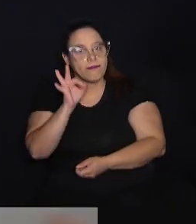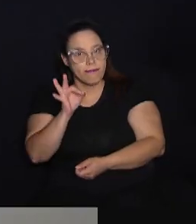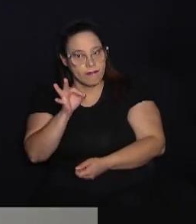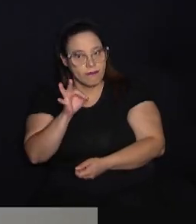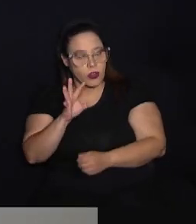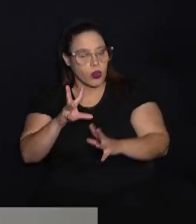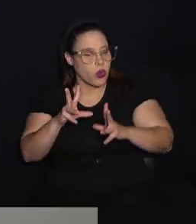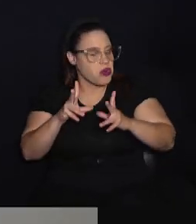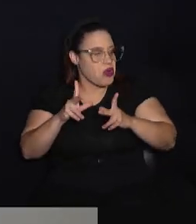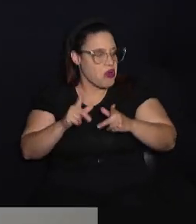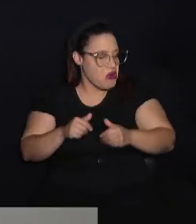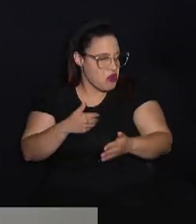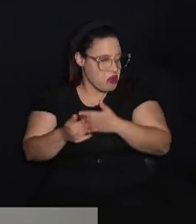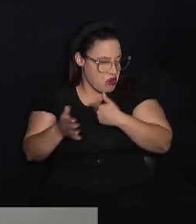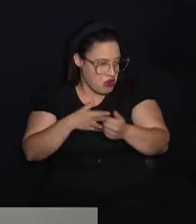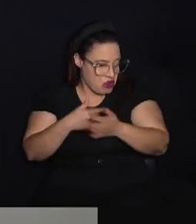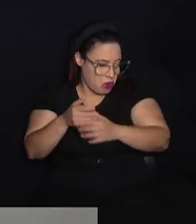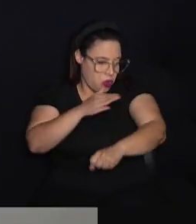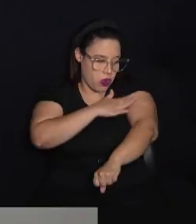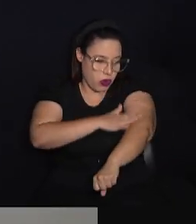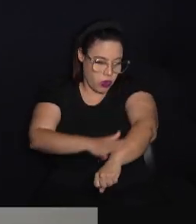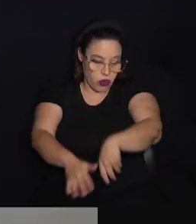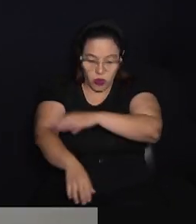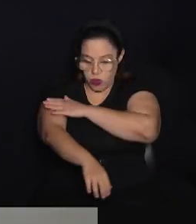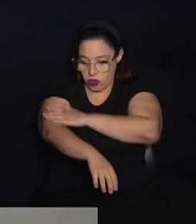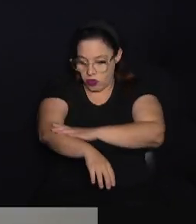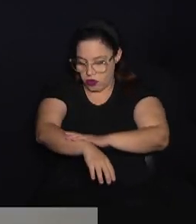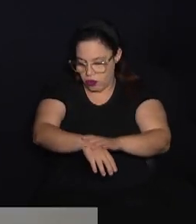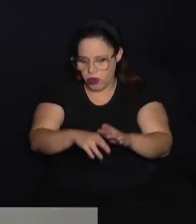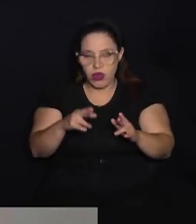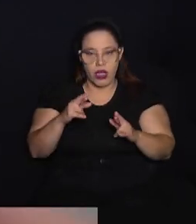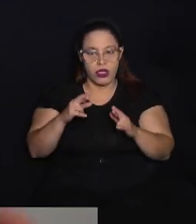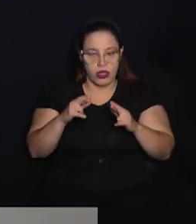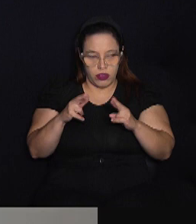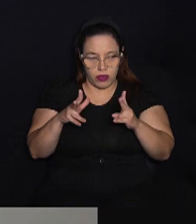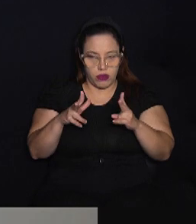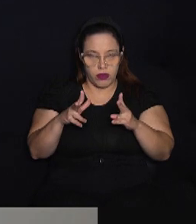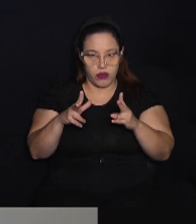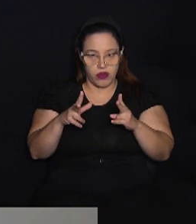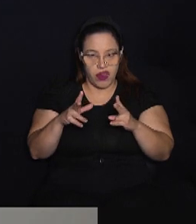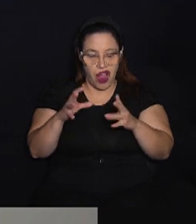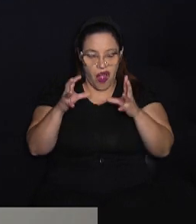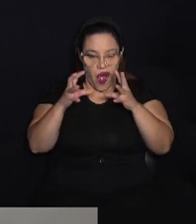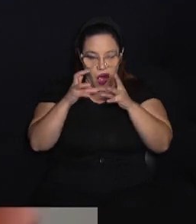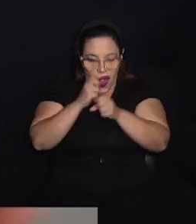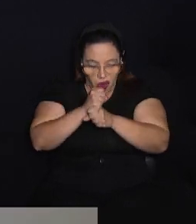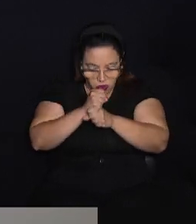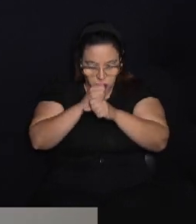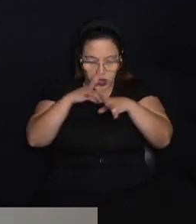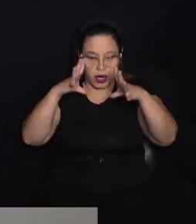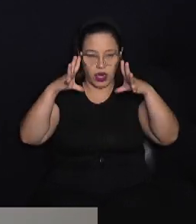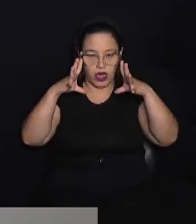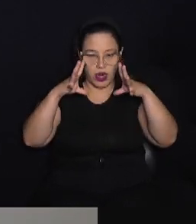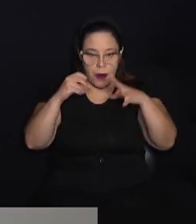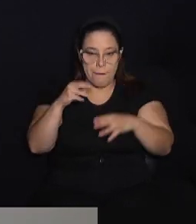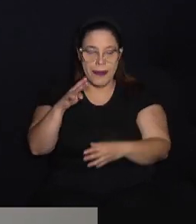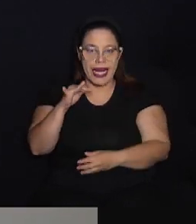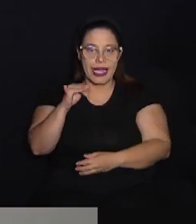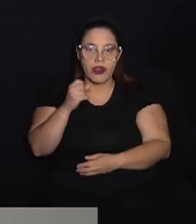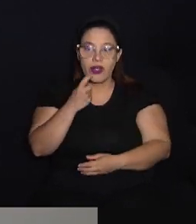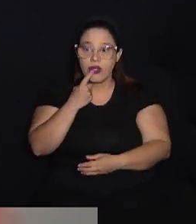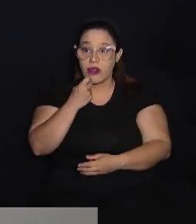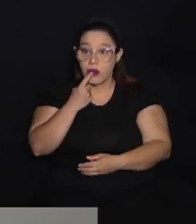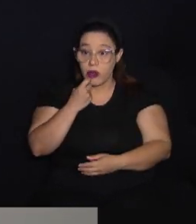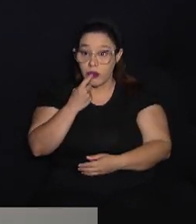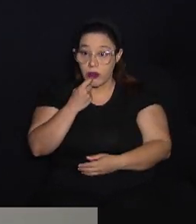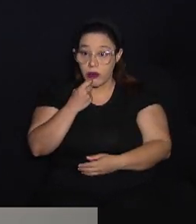qualquer lesão que apareça no seu corpo que está diferente, ou escura, clara, branca,